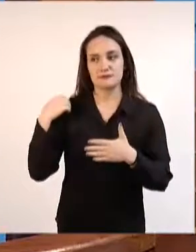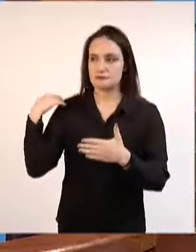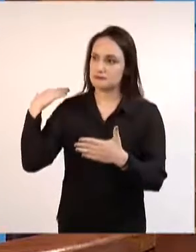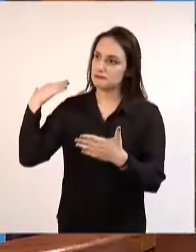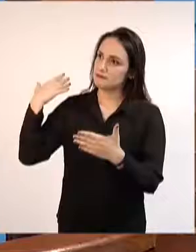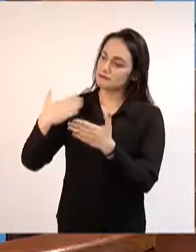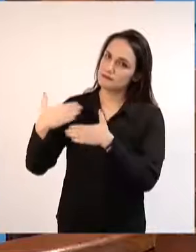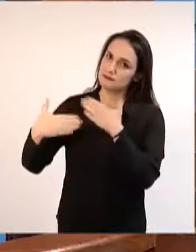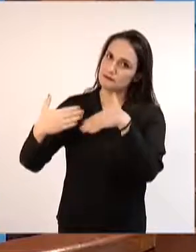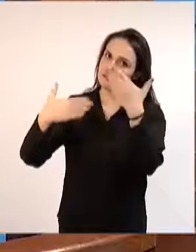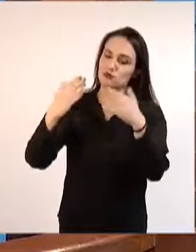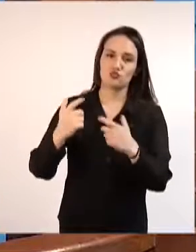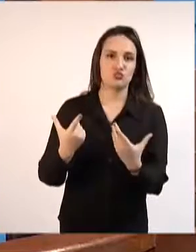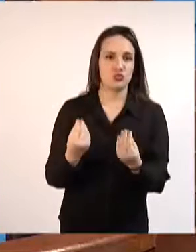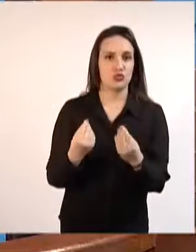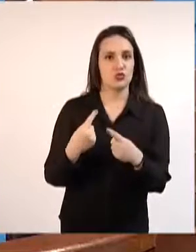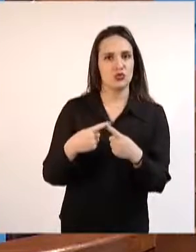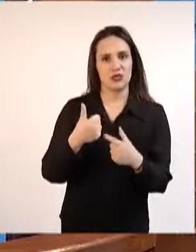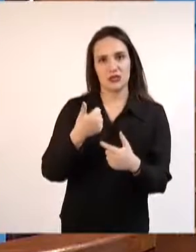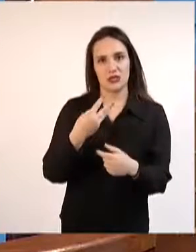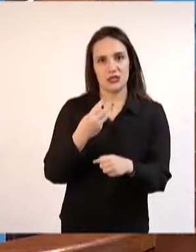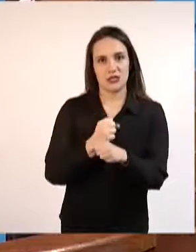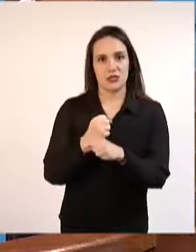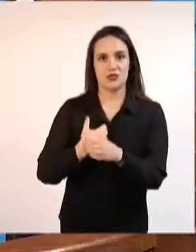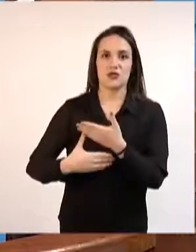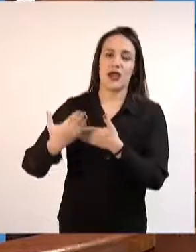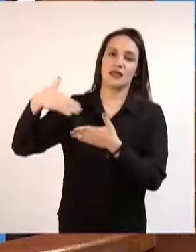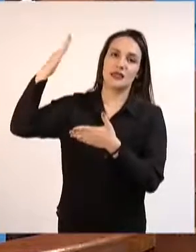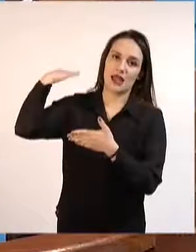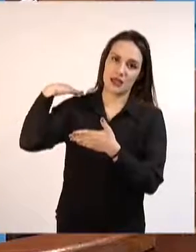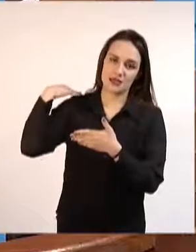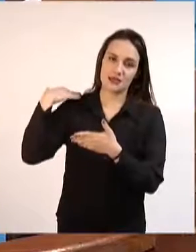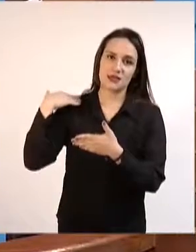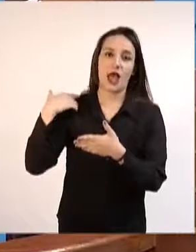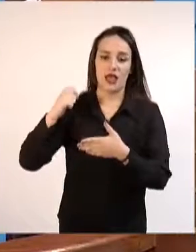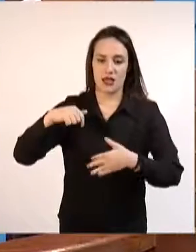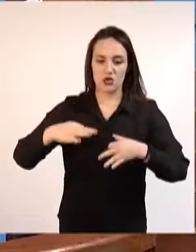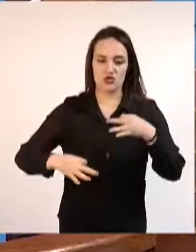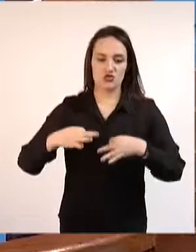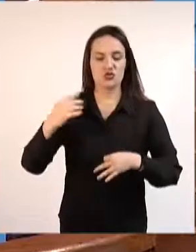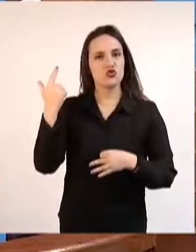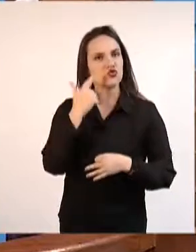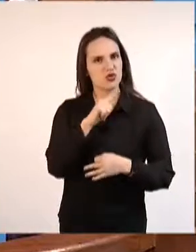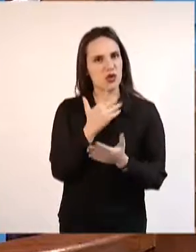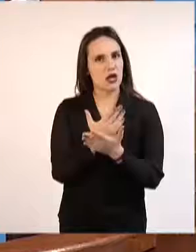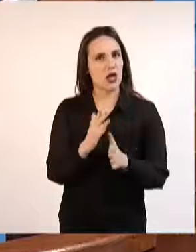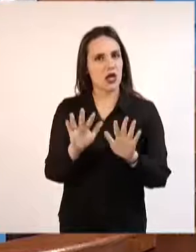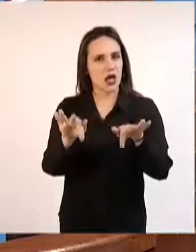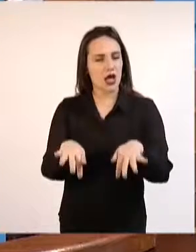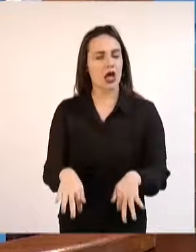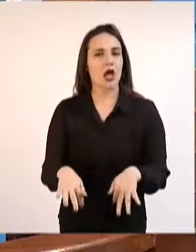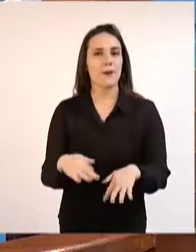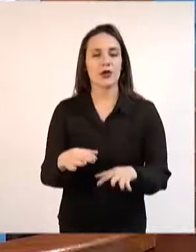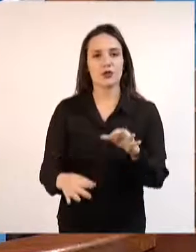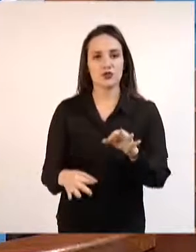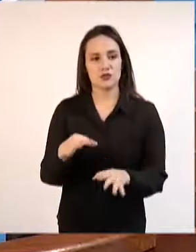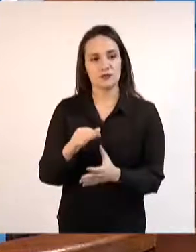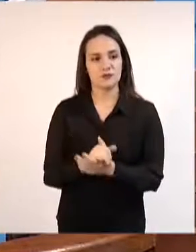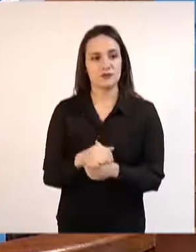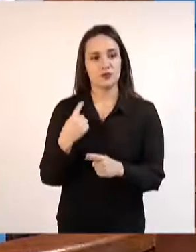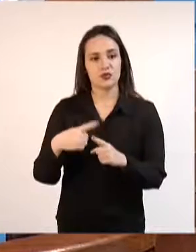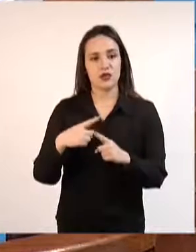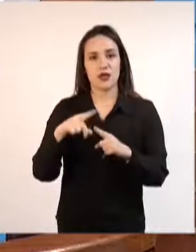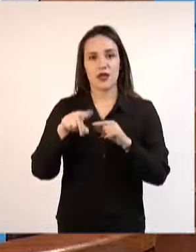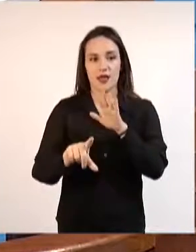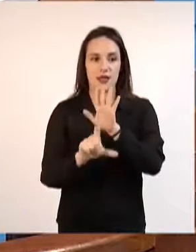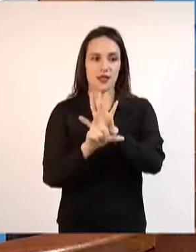Há exatos 13 anos, a Justiça brasileira ganhou um novo instrumento para tentar frear a violência sofrida por mulheres. A sanção da Lei Maria